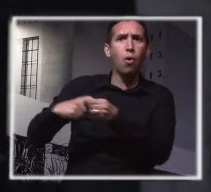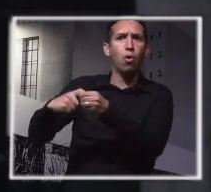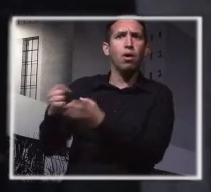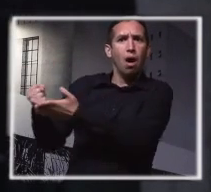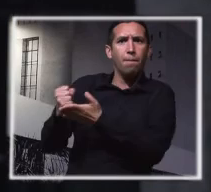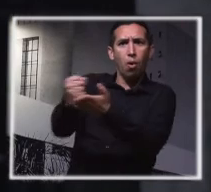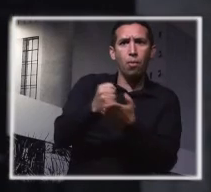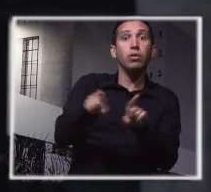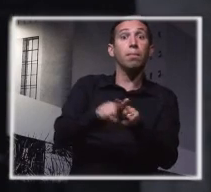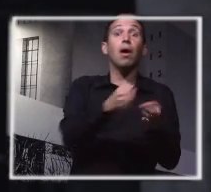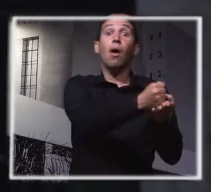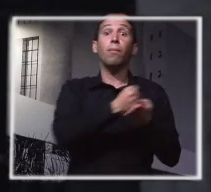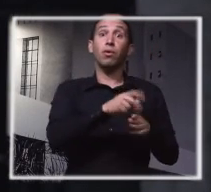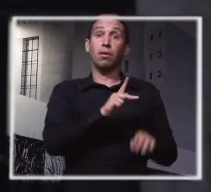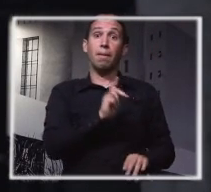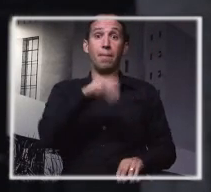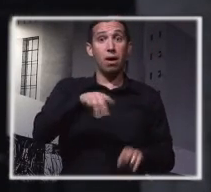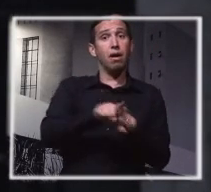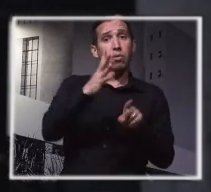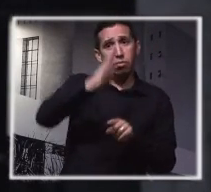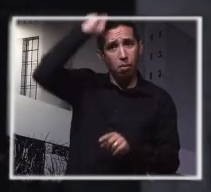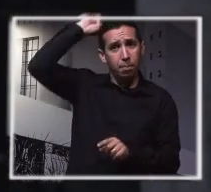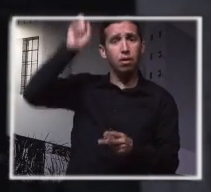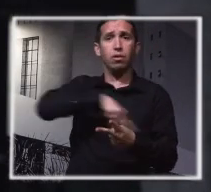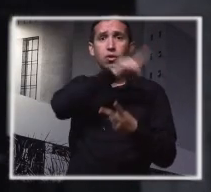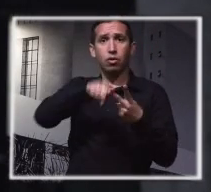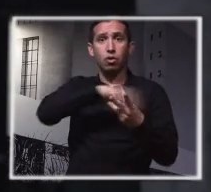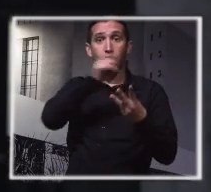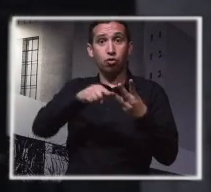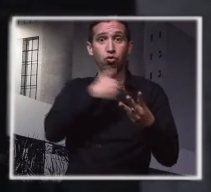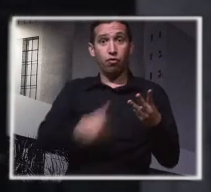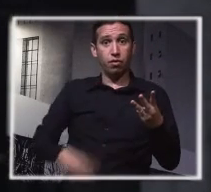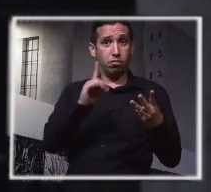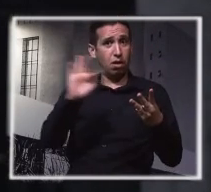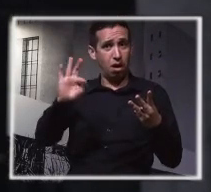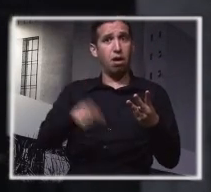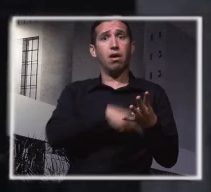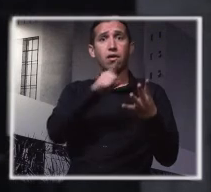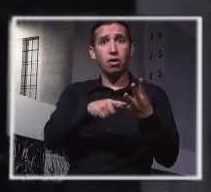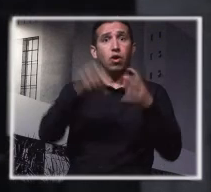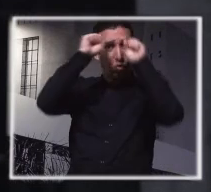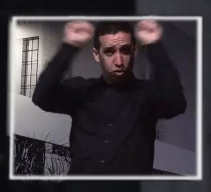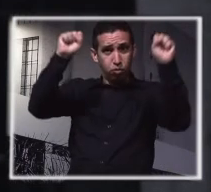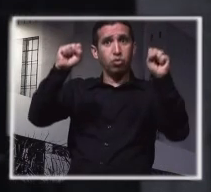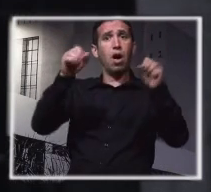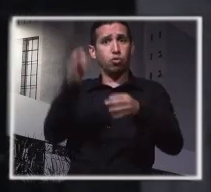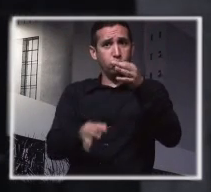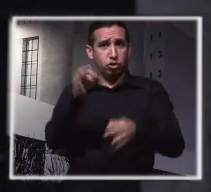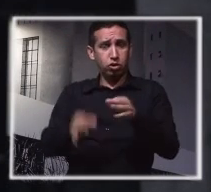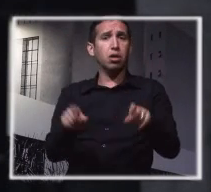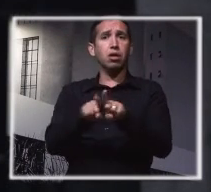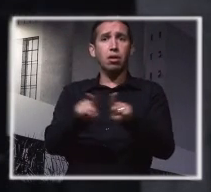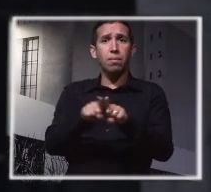integrada da Polícia Militar, da Polícia Civil, do Corpo de Bombeiros, do Governo do Distrito Federal, do Tribunal de Justiça, das organizações